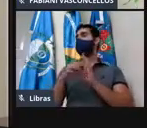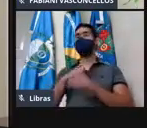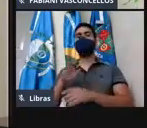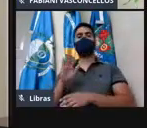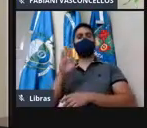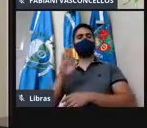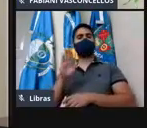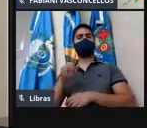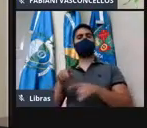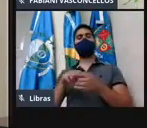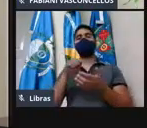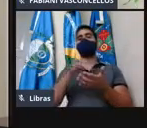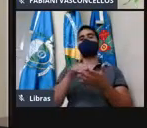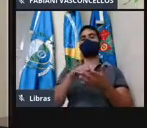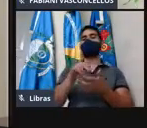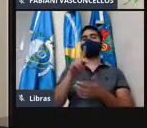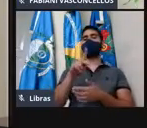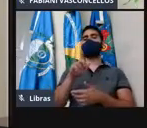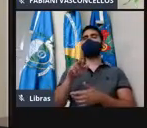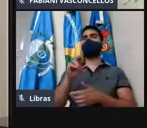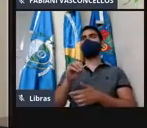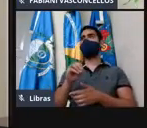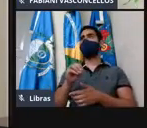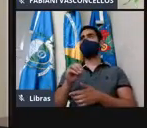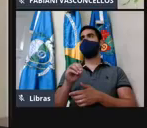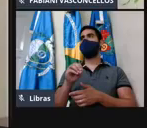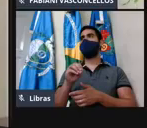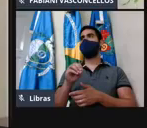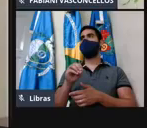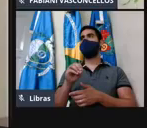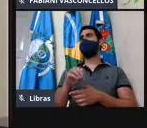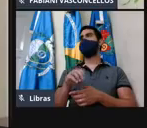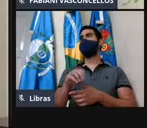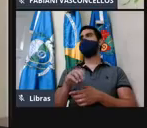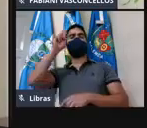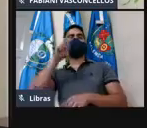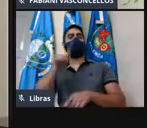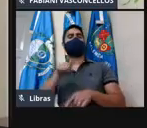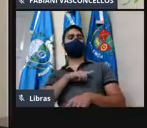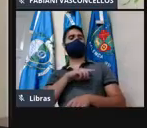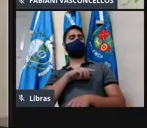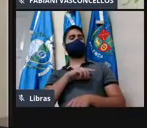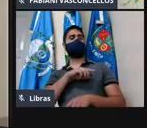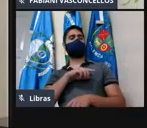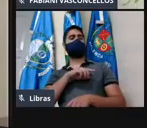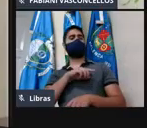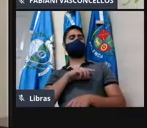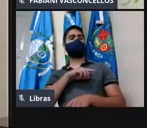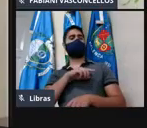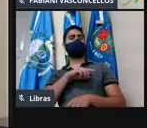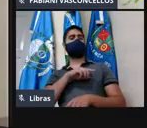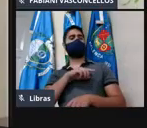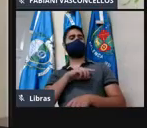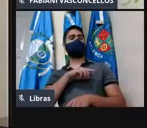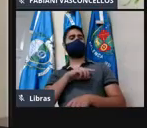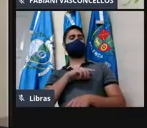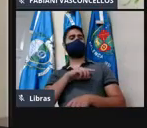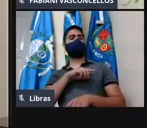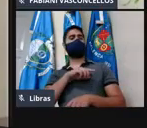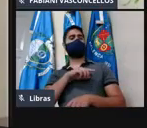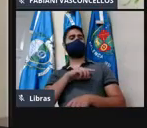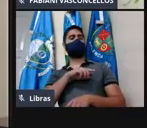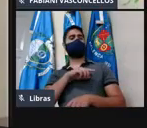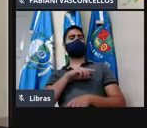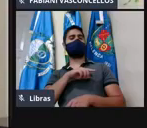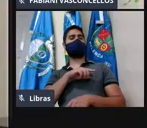do secretário do Ambiente, Paulo, com o chefe da Guarda, Pretinho, com um membro dos brigadistas